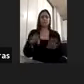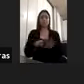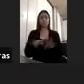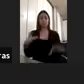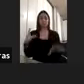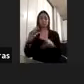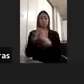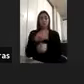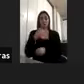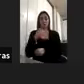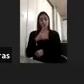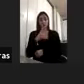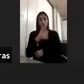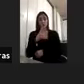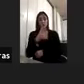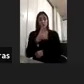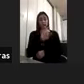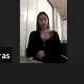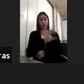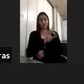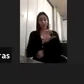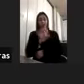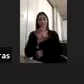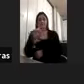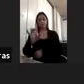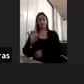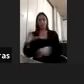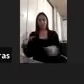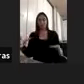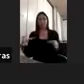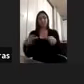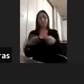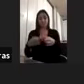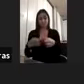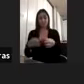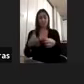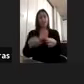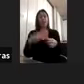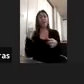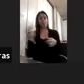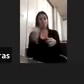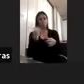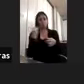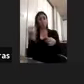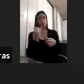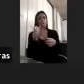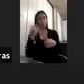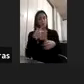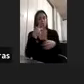centrais, unitariamente, em conjunto, o que é muito importante de ser ressaltado,